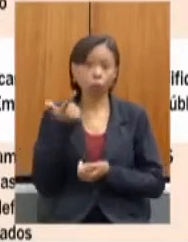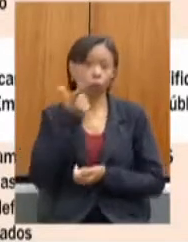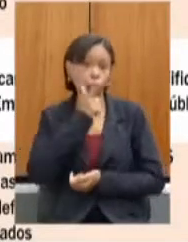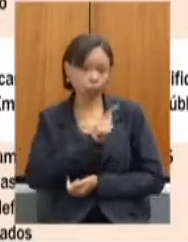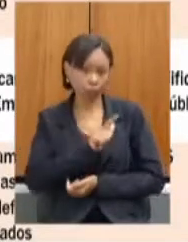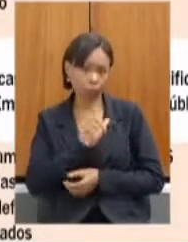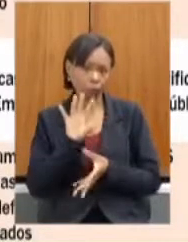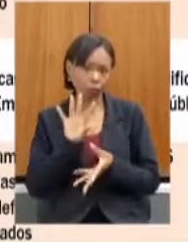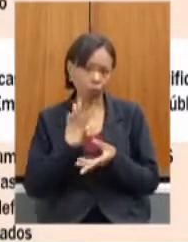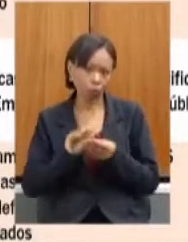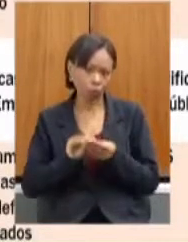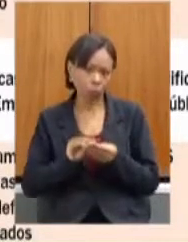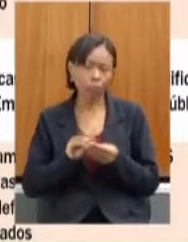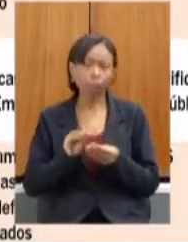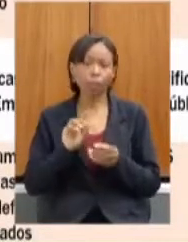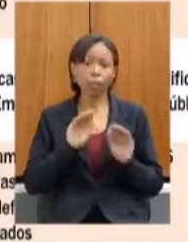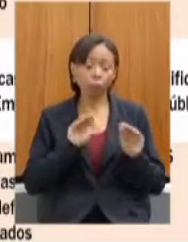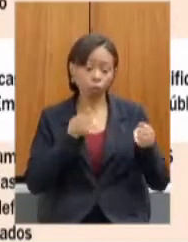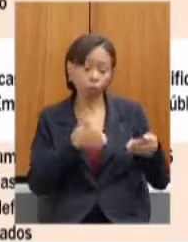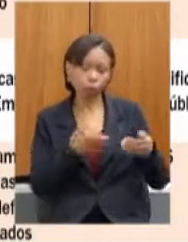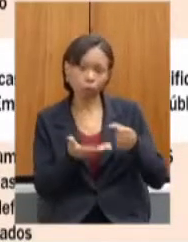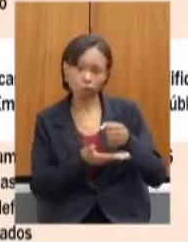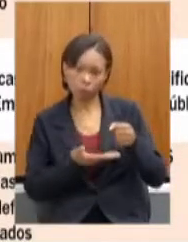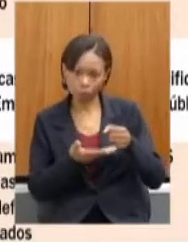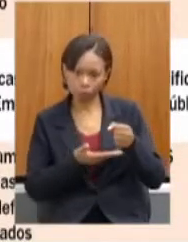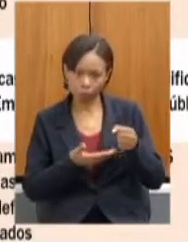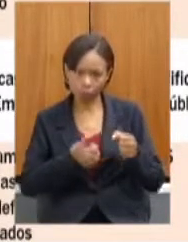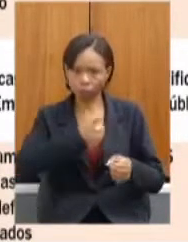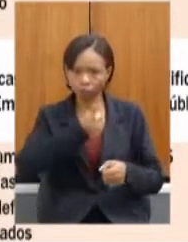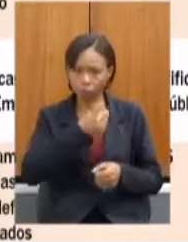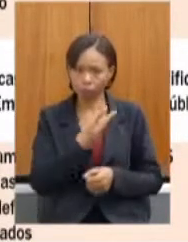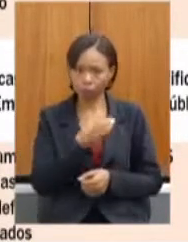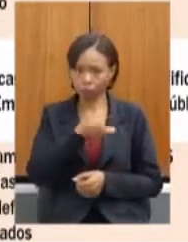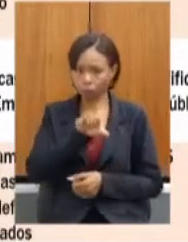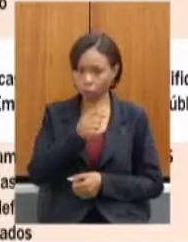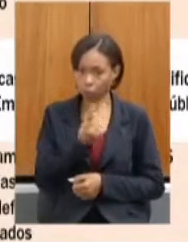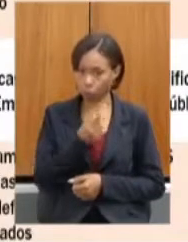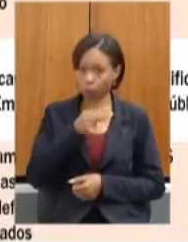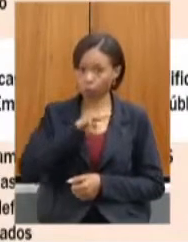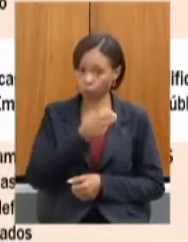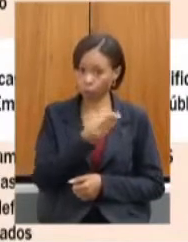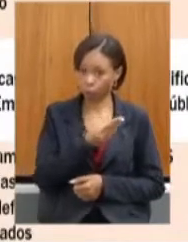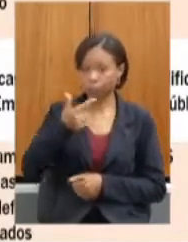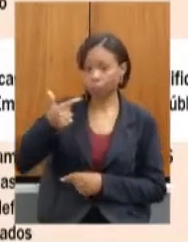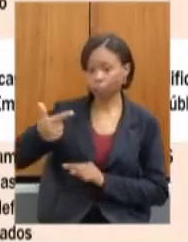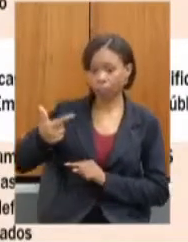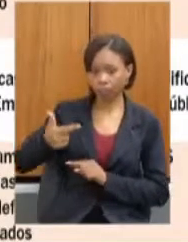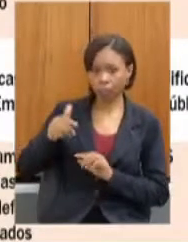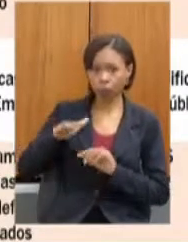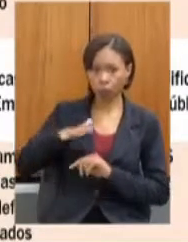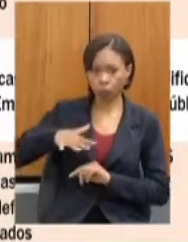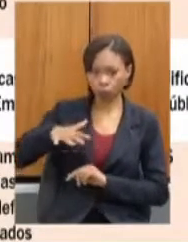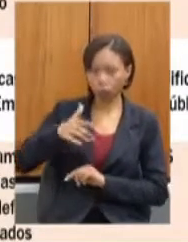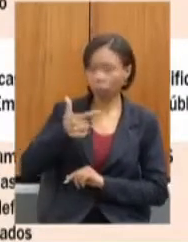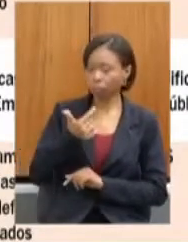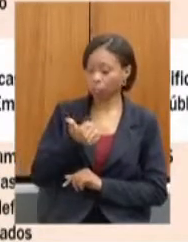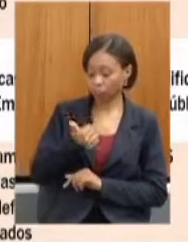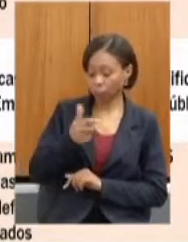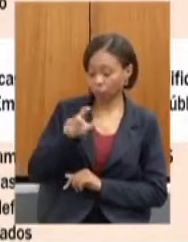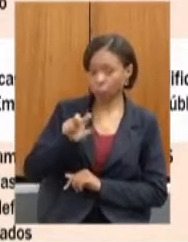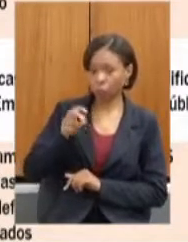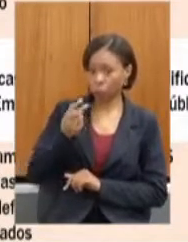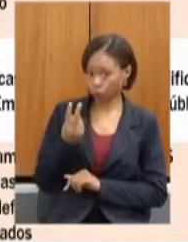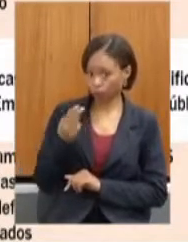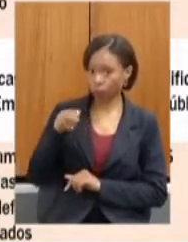de uma forma resumida nós temos na atenção primária 391 milhões então na secundária 152 milhões